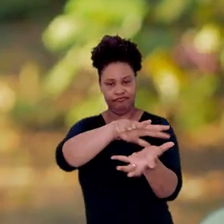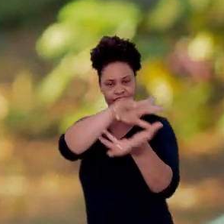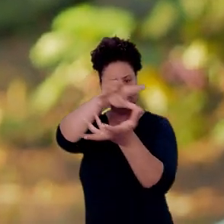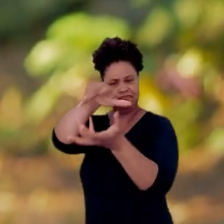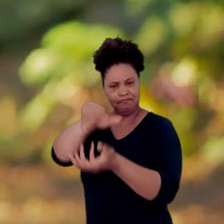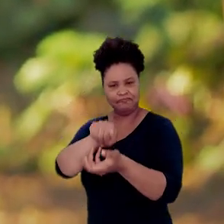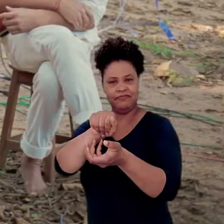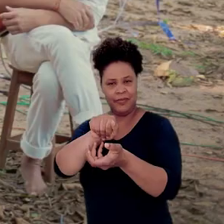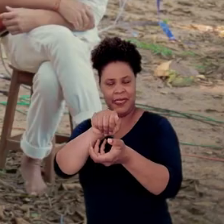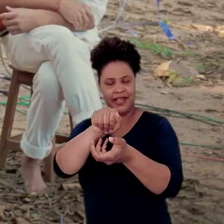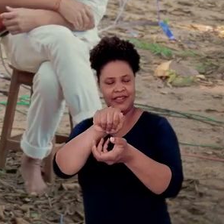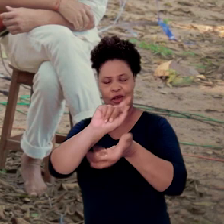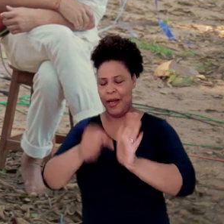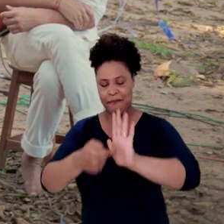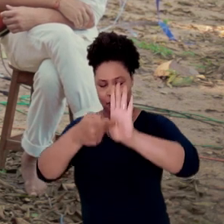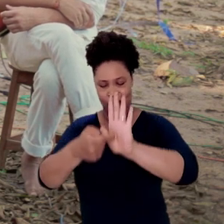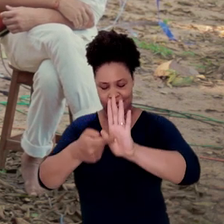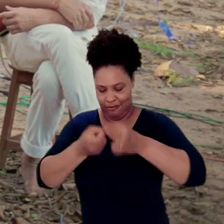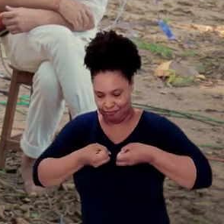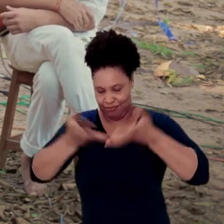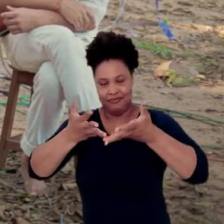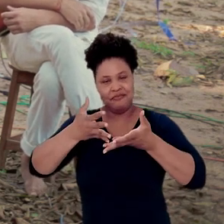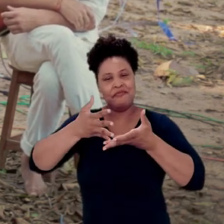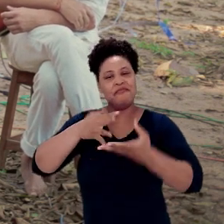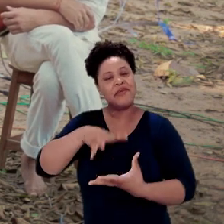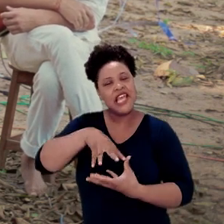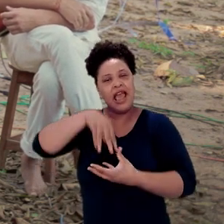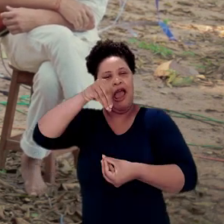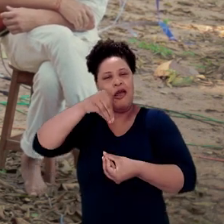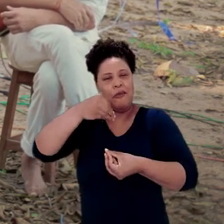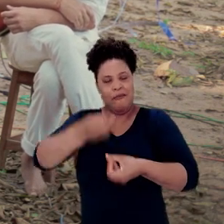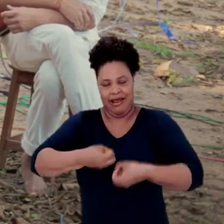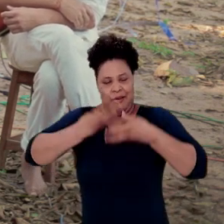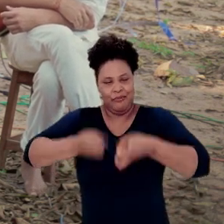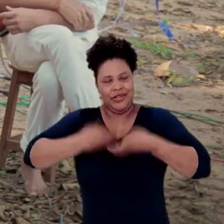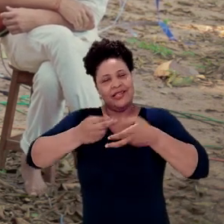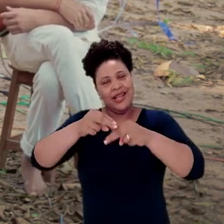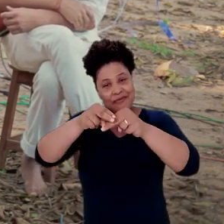universo. Ela é a própria expressão da minha alma através da poesia.